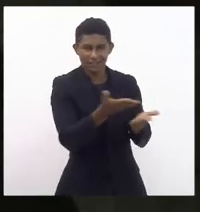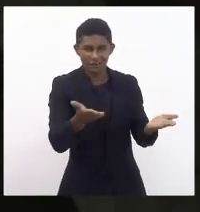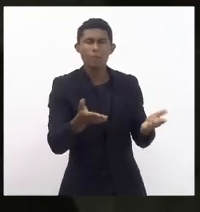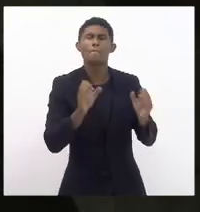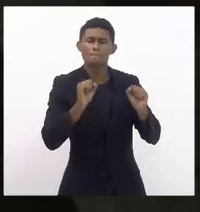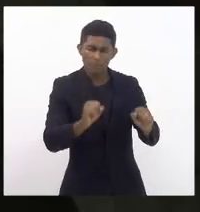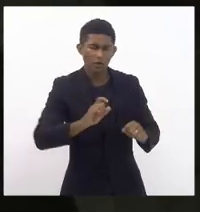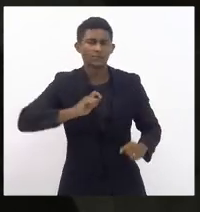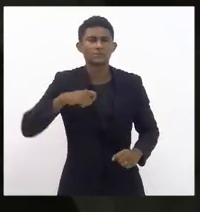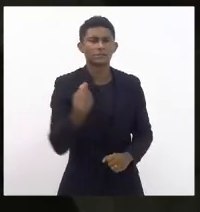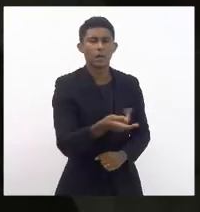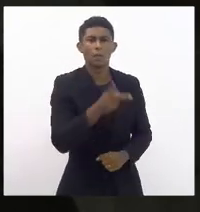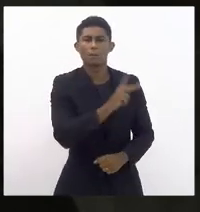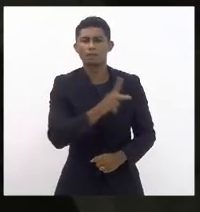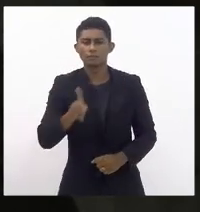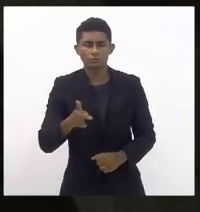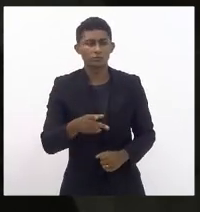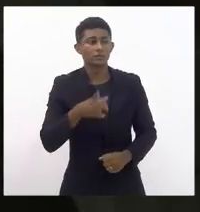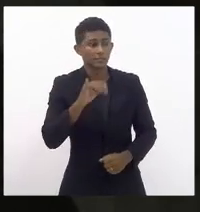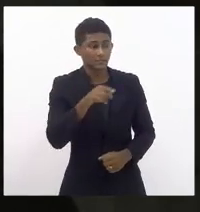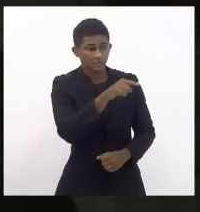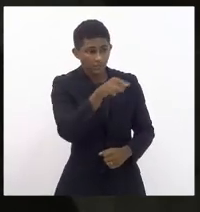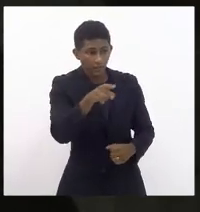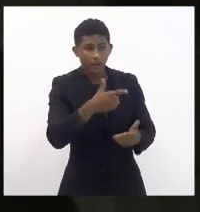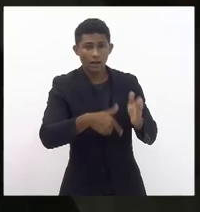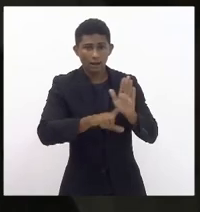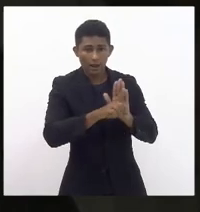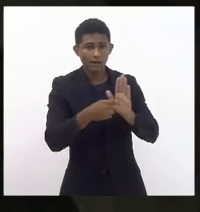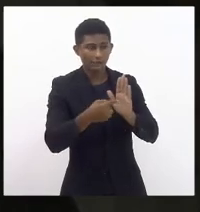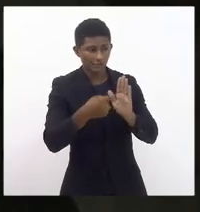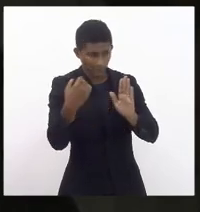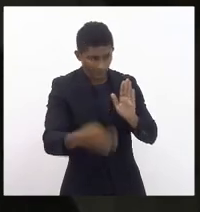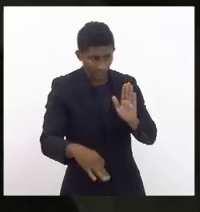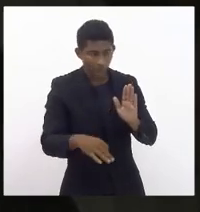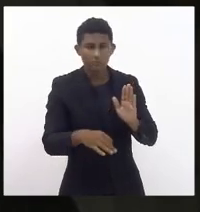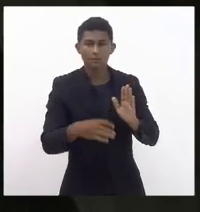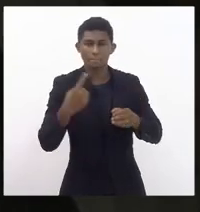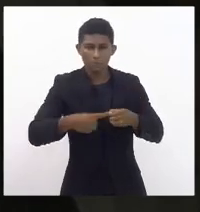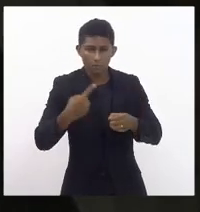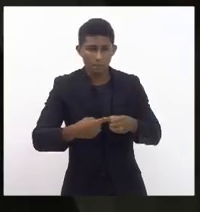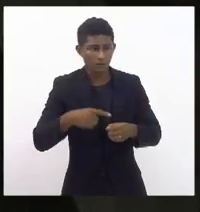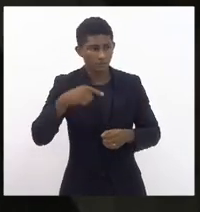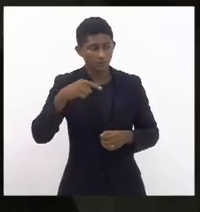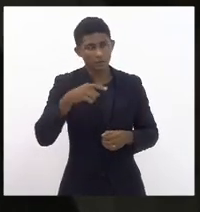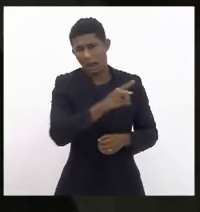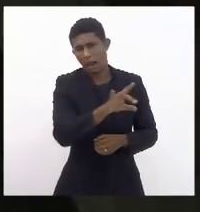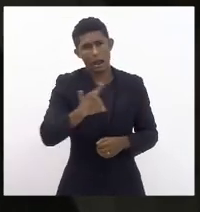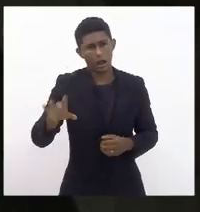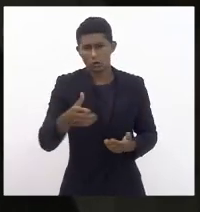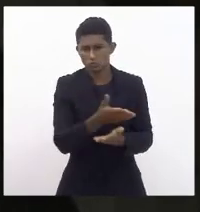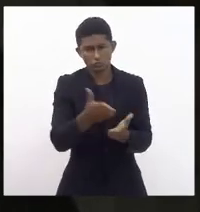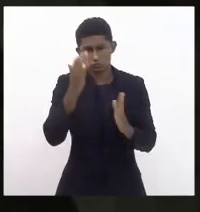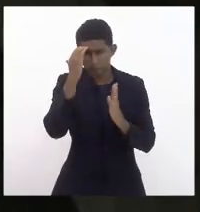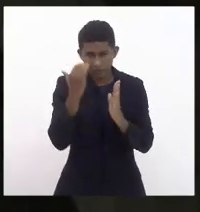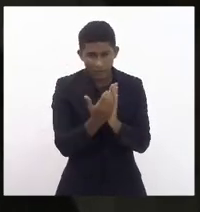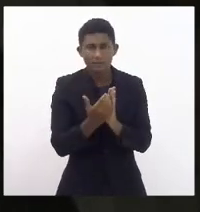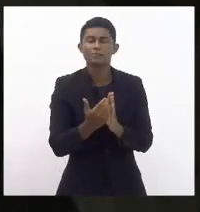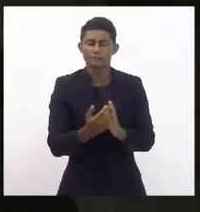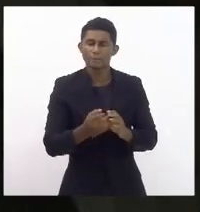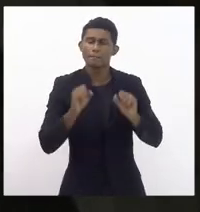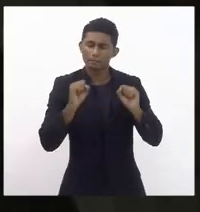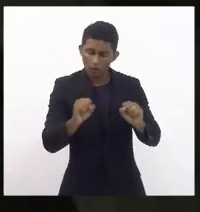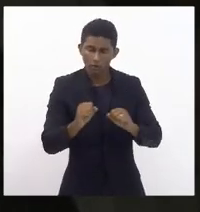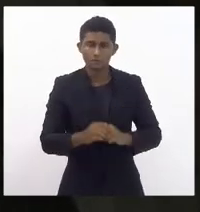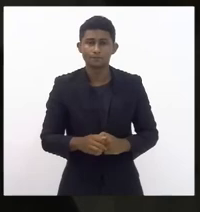reconhecidos um professores de acordo com a legislação de cada município que regulamenta o plano de cargos dos profissionais da educação